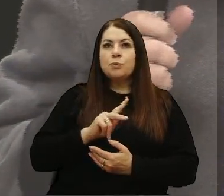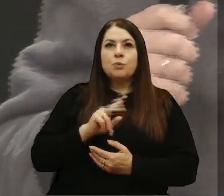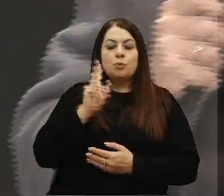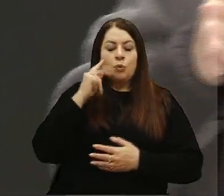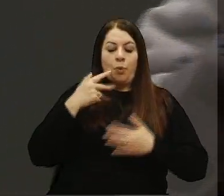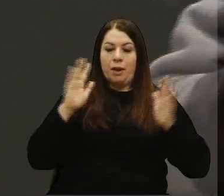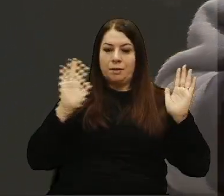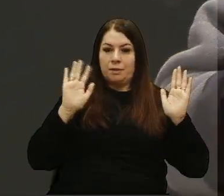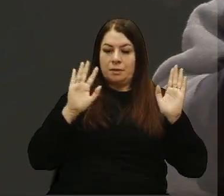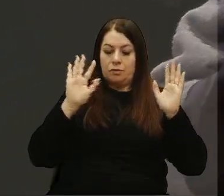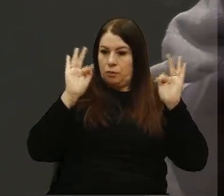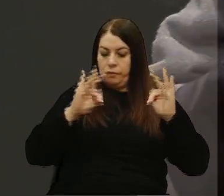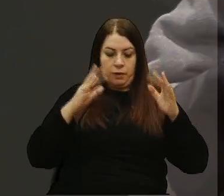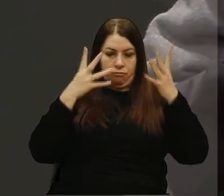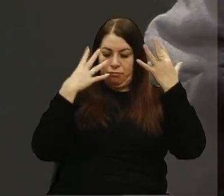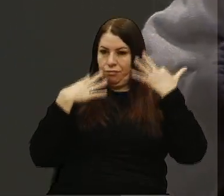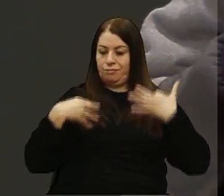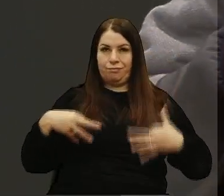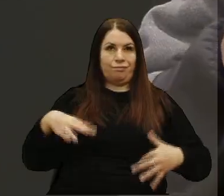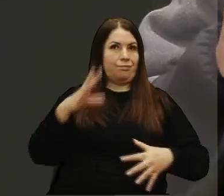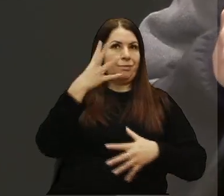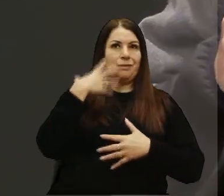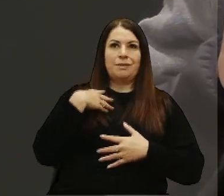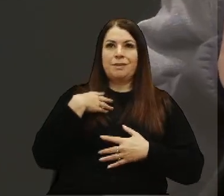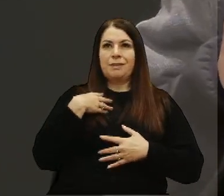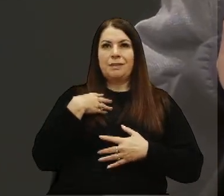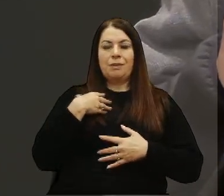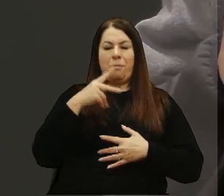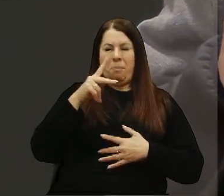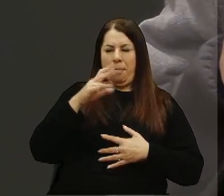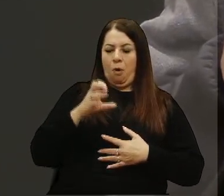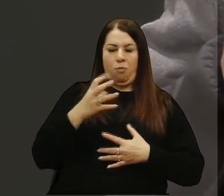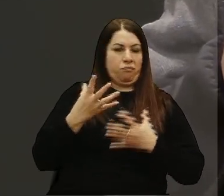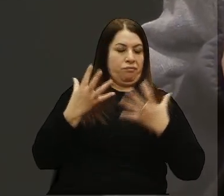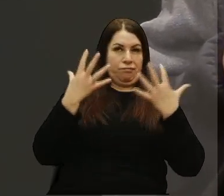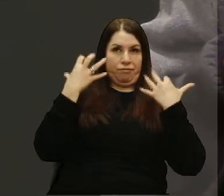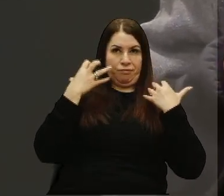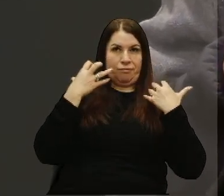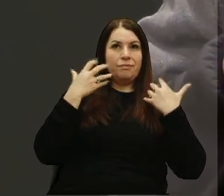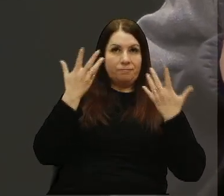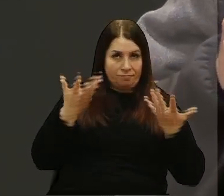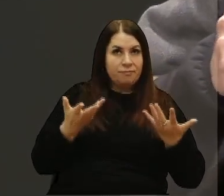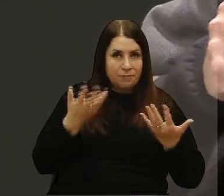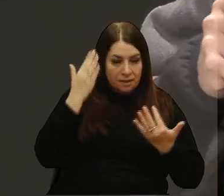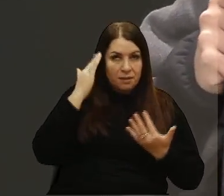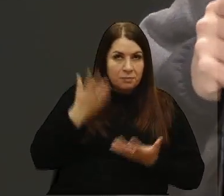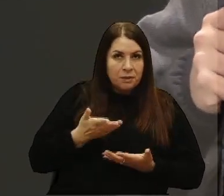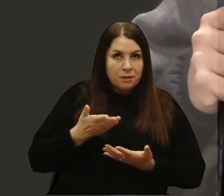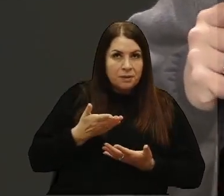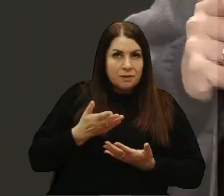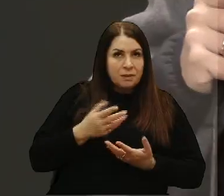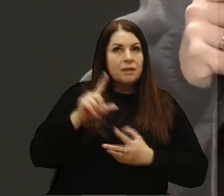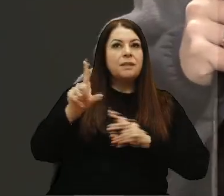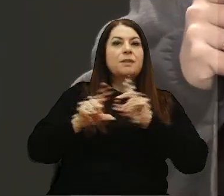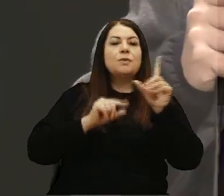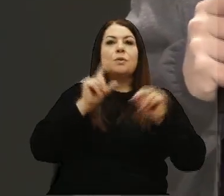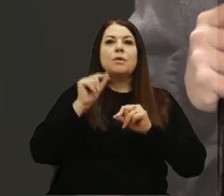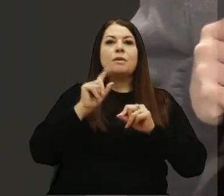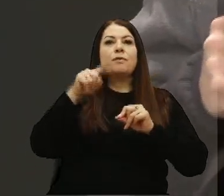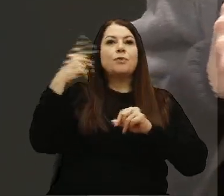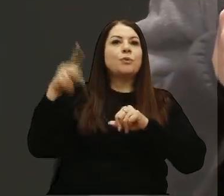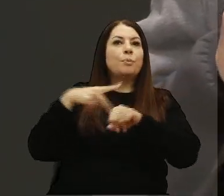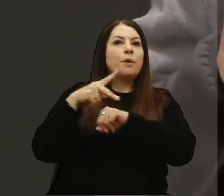reconhece mais quando sai de um jato de granalha, tanto pó que tem, vereadora Andressa? Quem optou por vir de